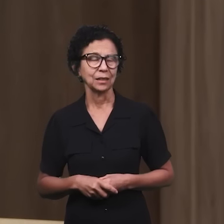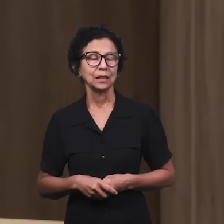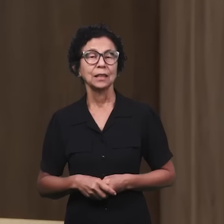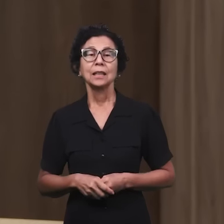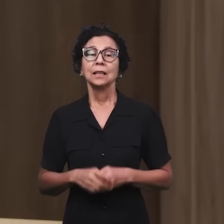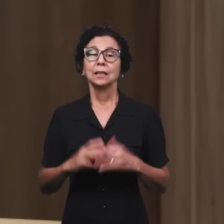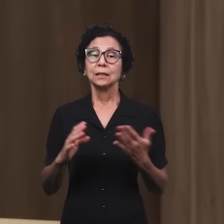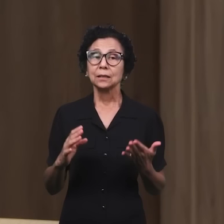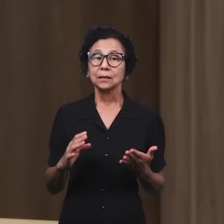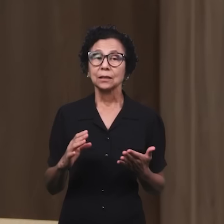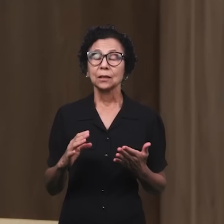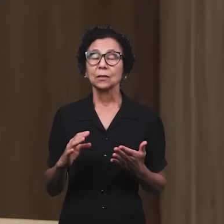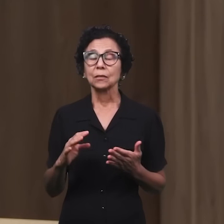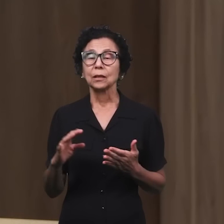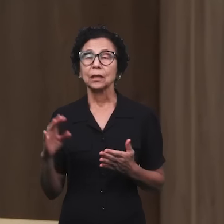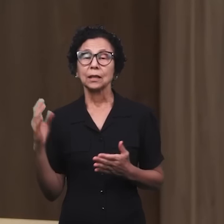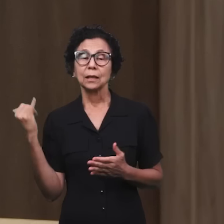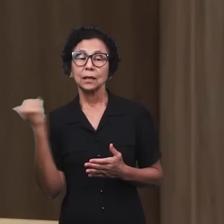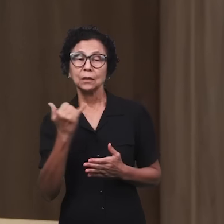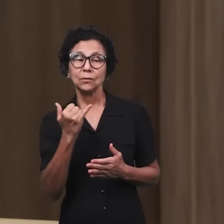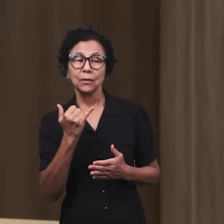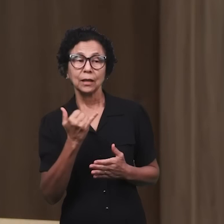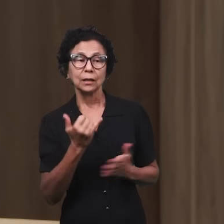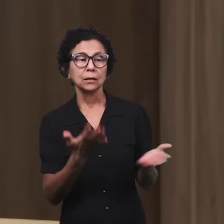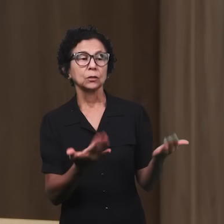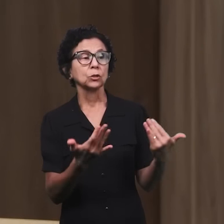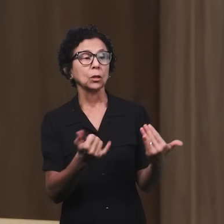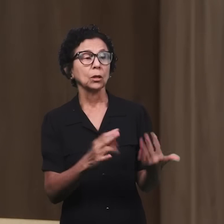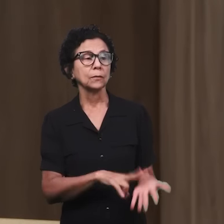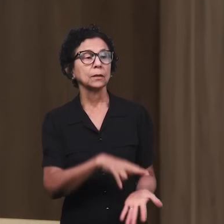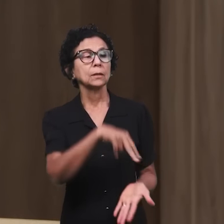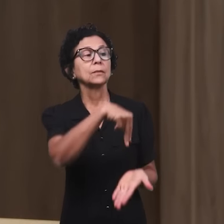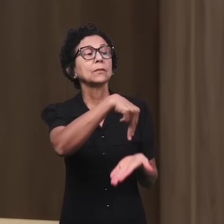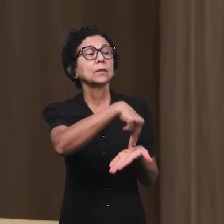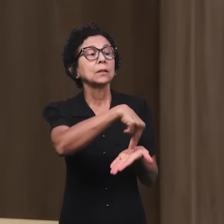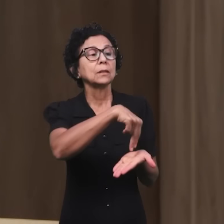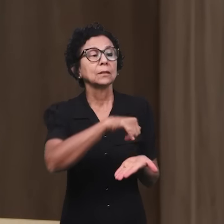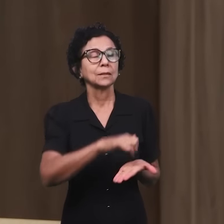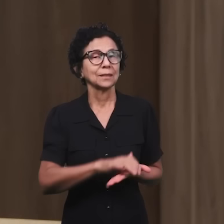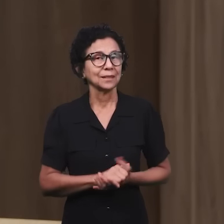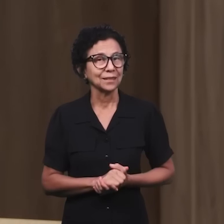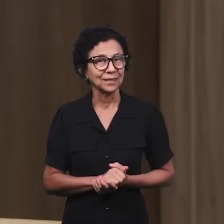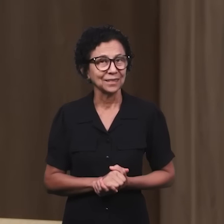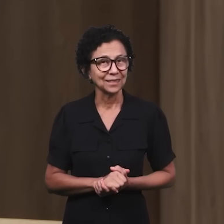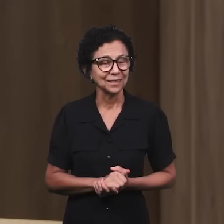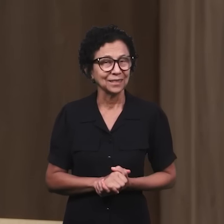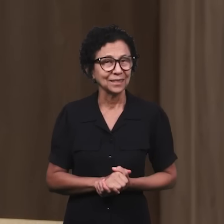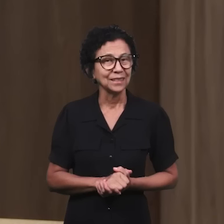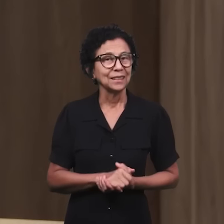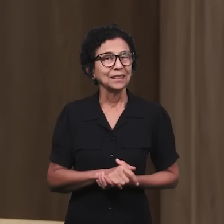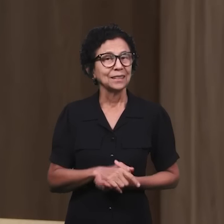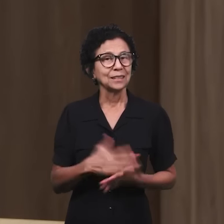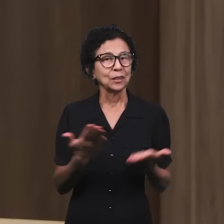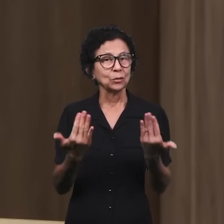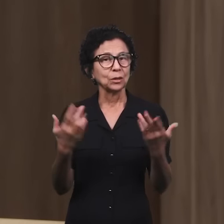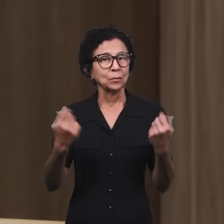Jovem, levanta, porque sem experiência é muito difícil. Então aqui eu acho que até uma